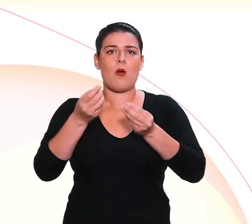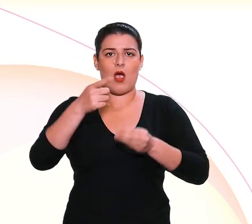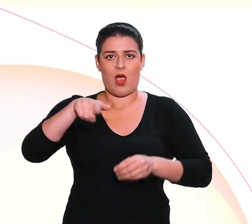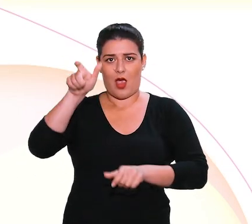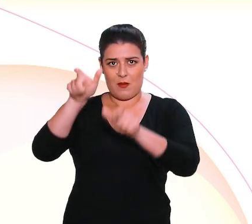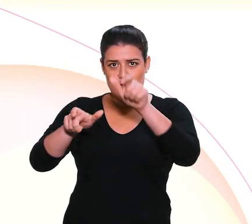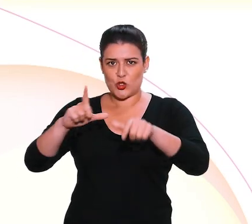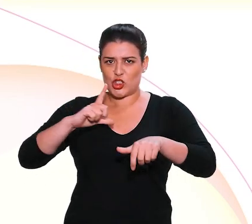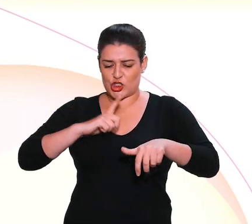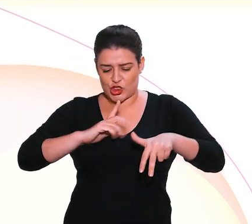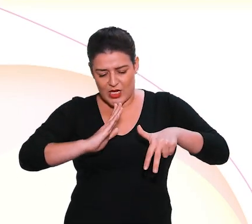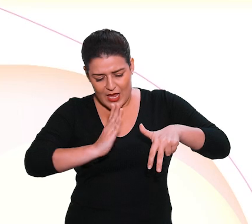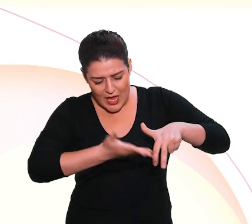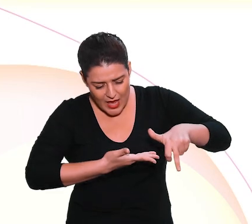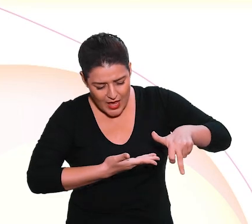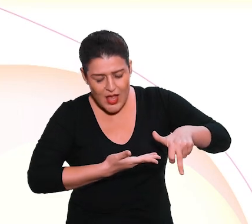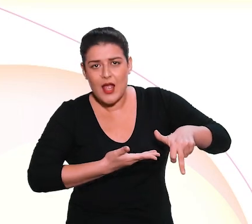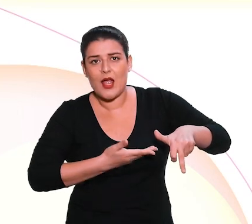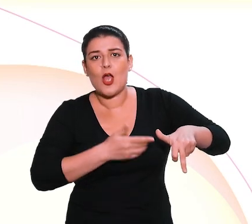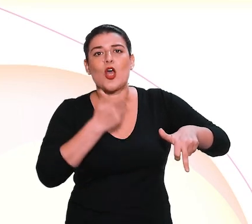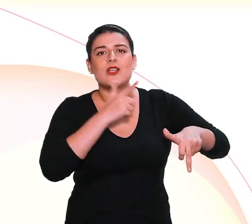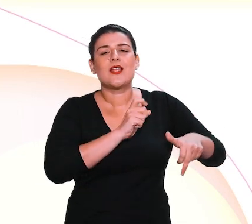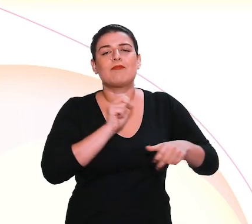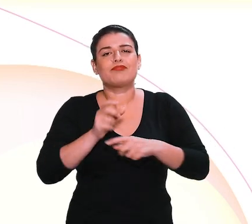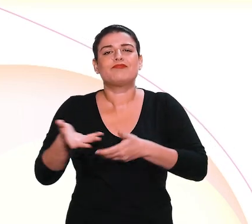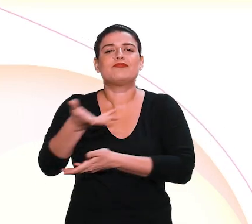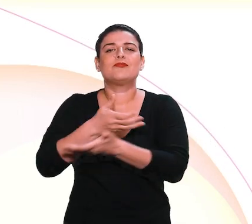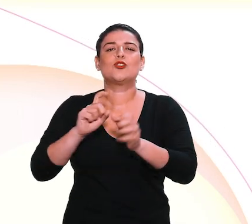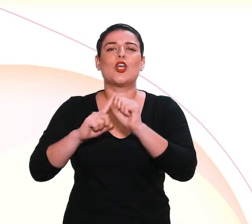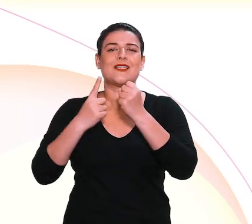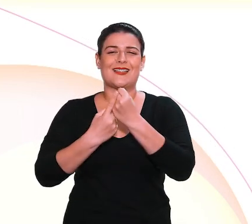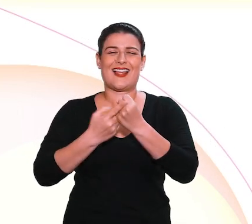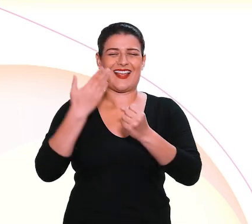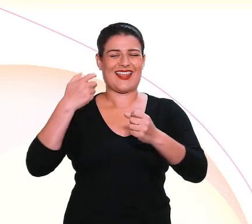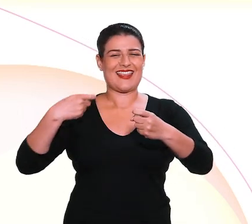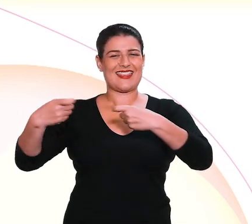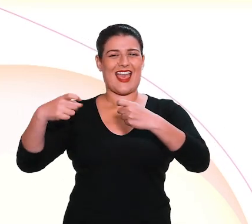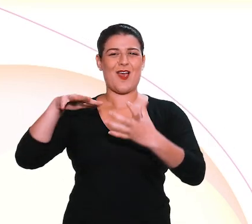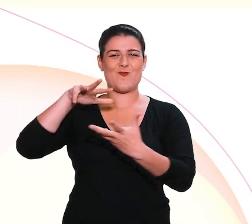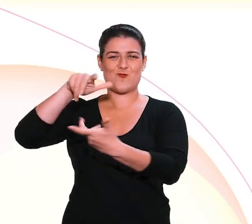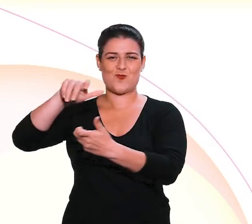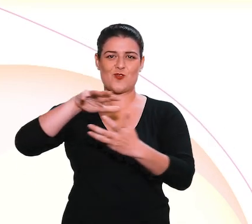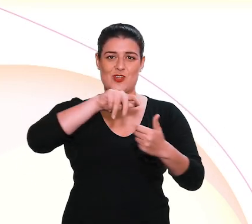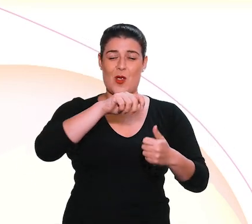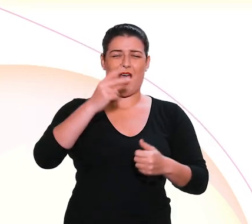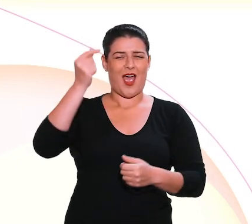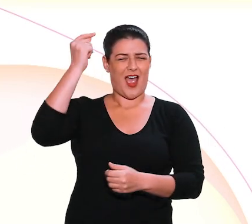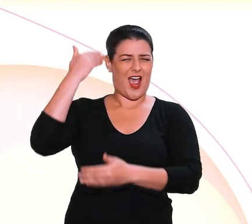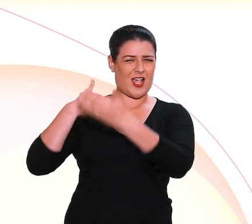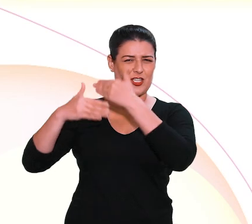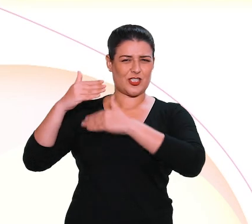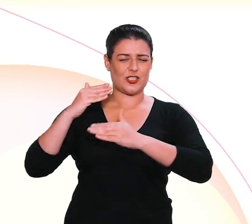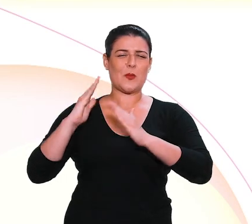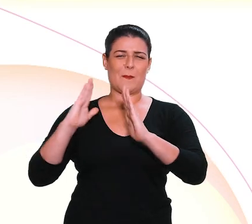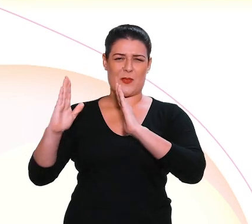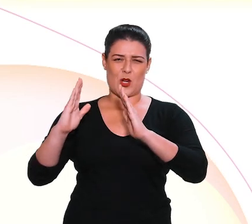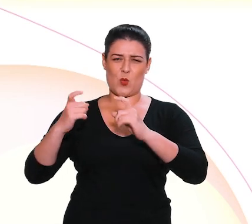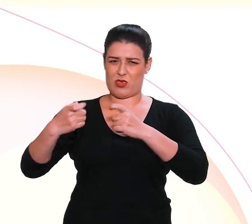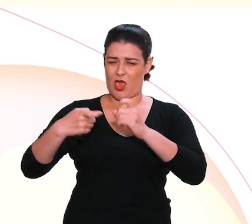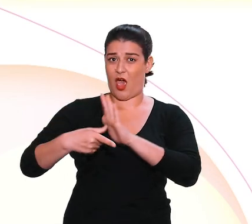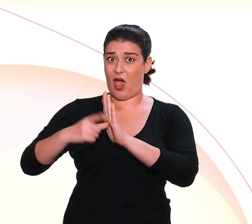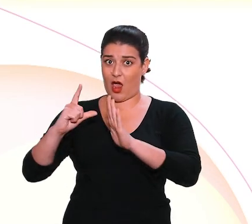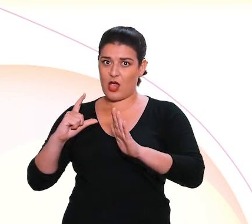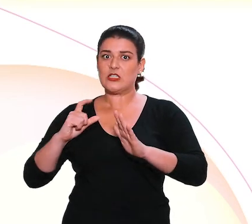pessoa à sociedade. Foram as duas grandes guerras mundiais. Antes as pessoas iam às guerras, eram mutiladas e morriam. Nas últimas duas